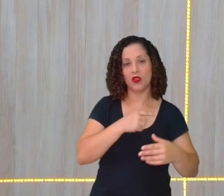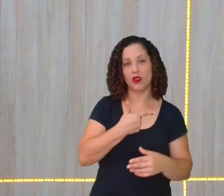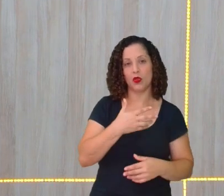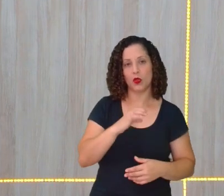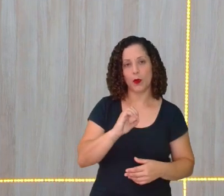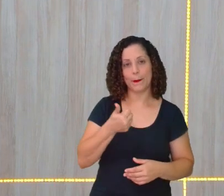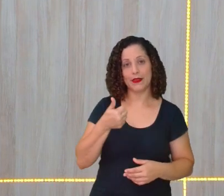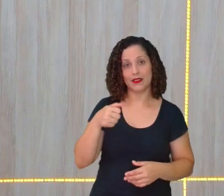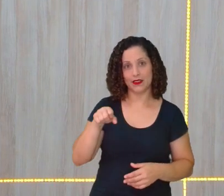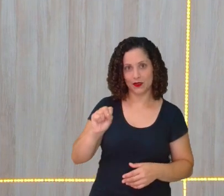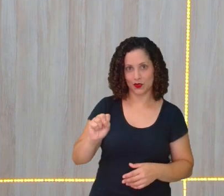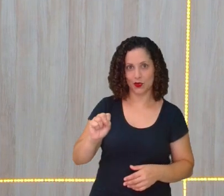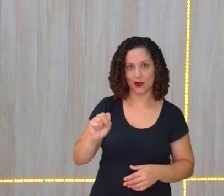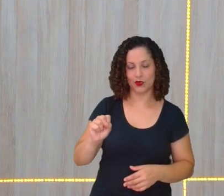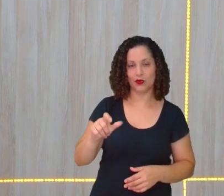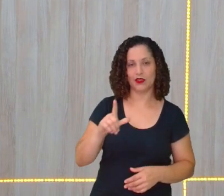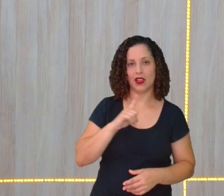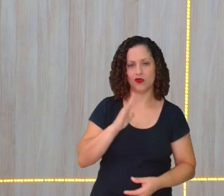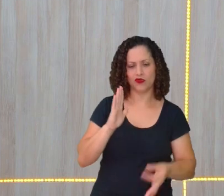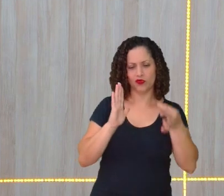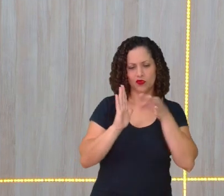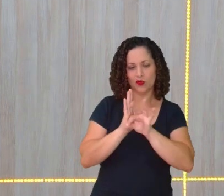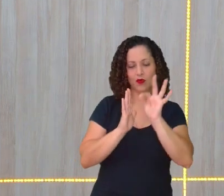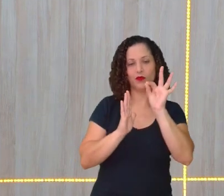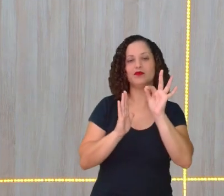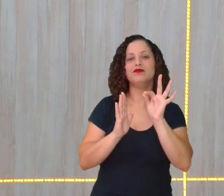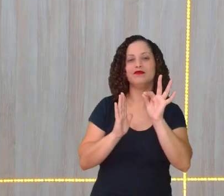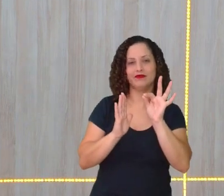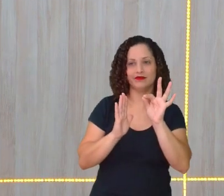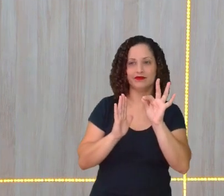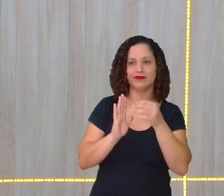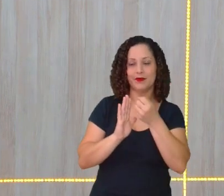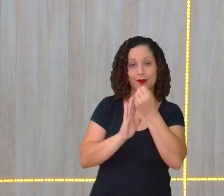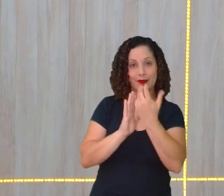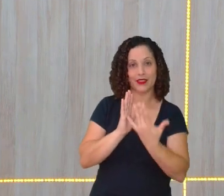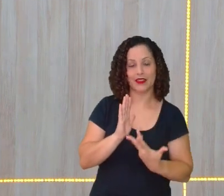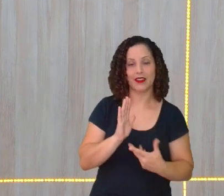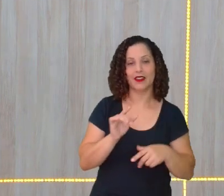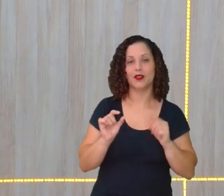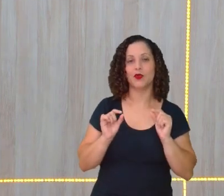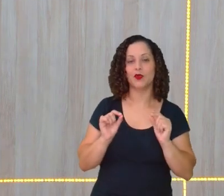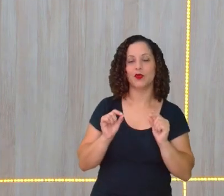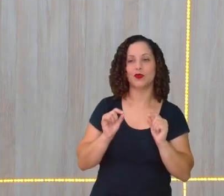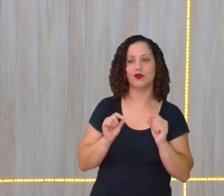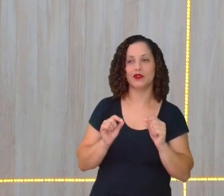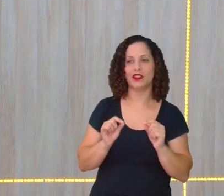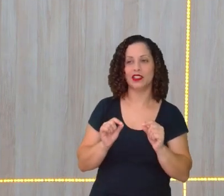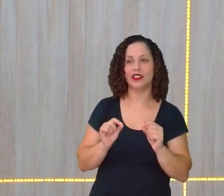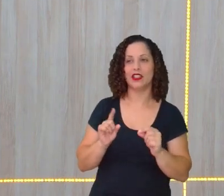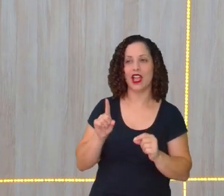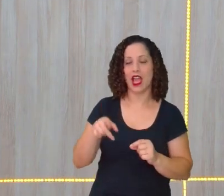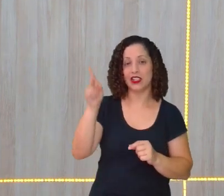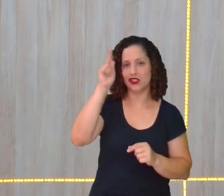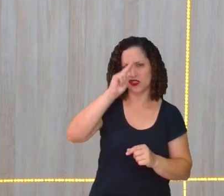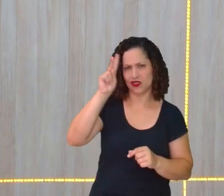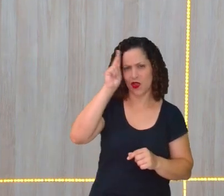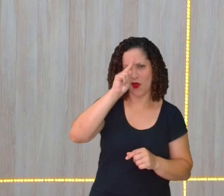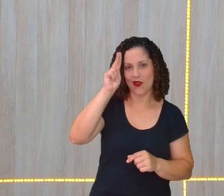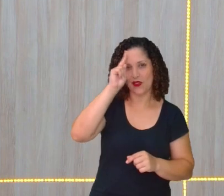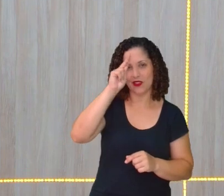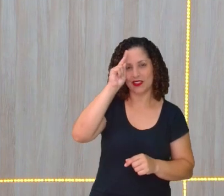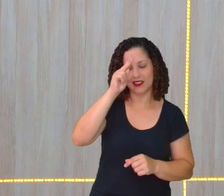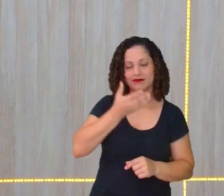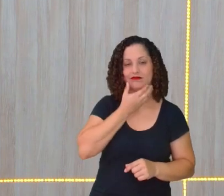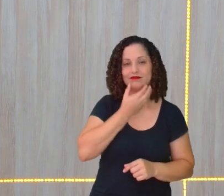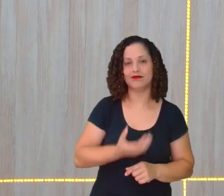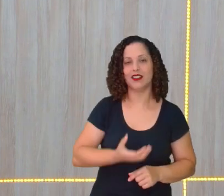2018, assim, foi o escritor que escreveu, né, o Dr. Seuss, a história do The Grinch.